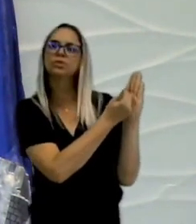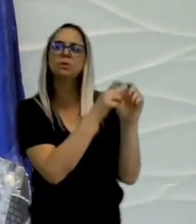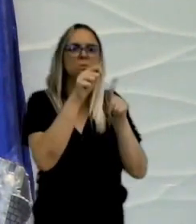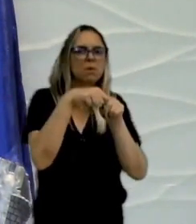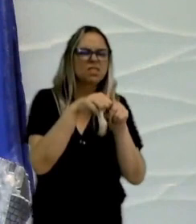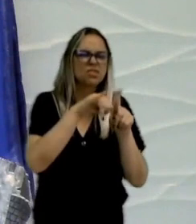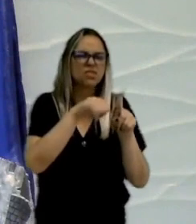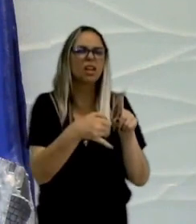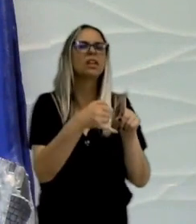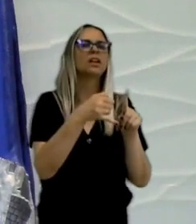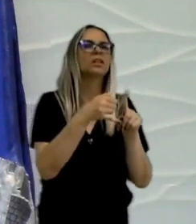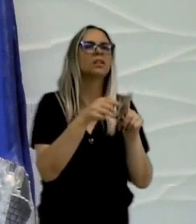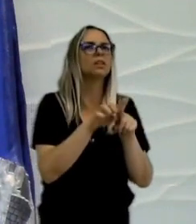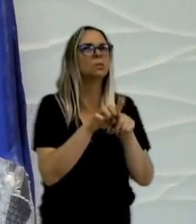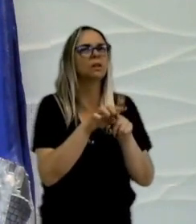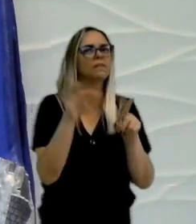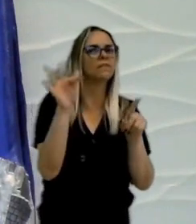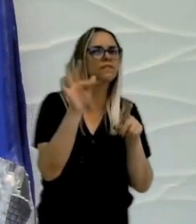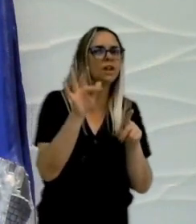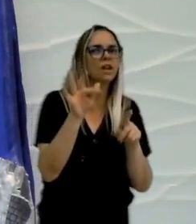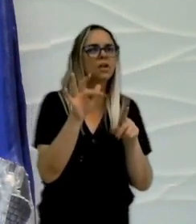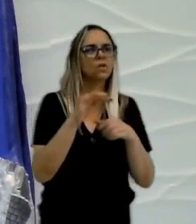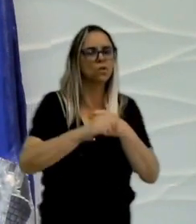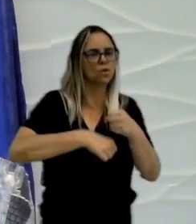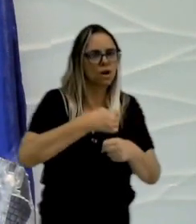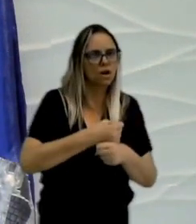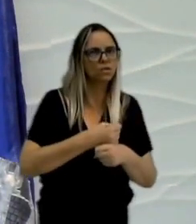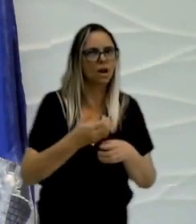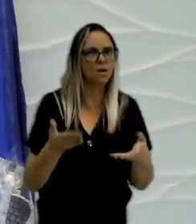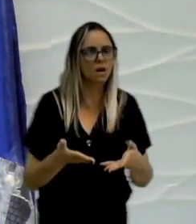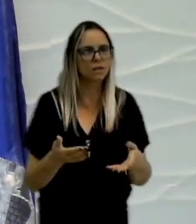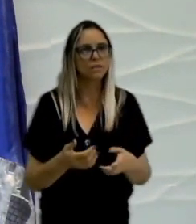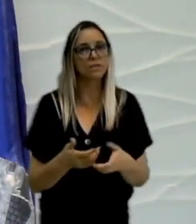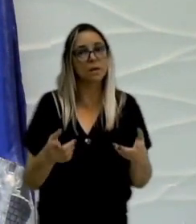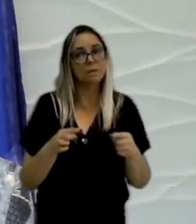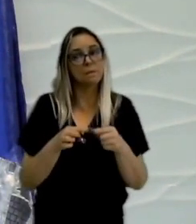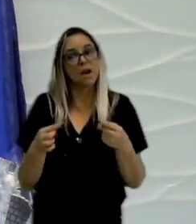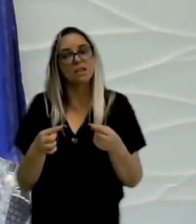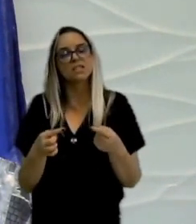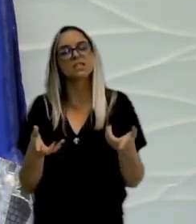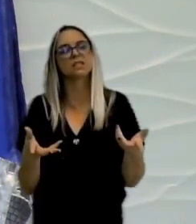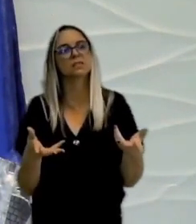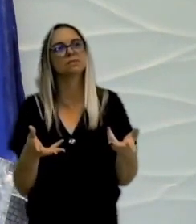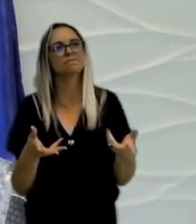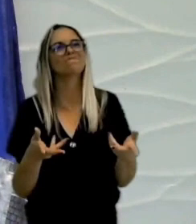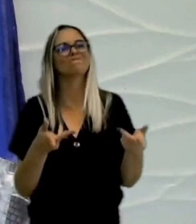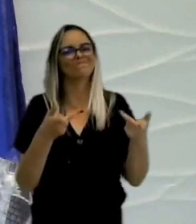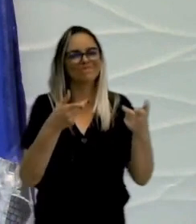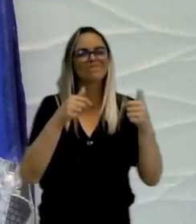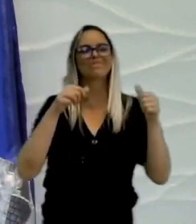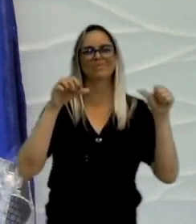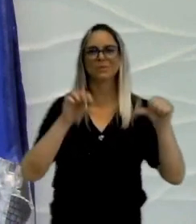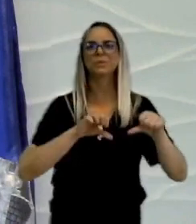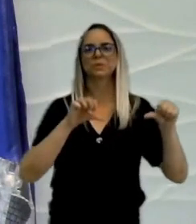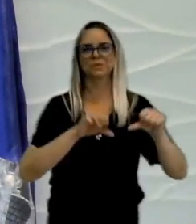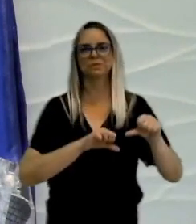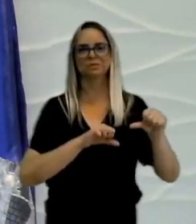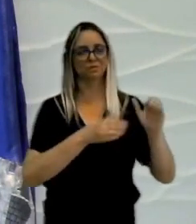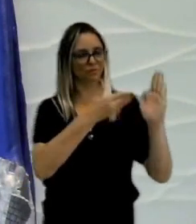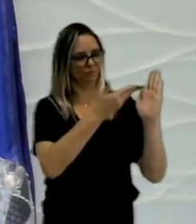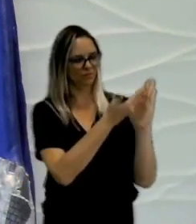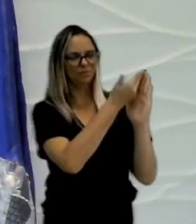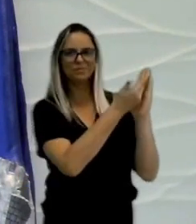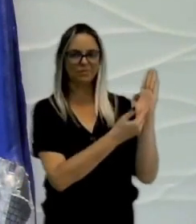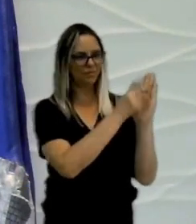de janeiro e de fevereiro do ano corrente, sendo, no meu entendimento, um prejuízo para a categoria se assim o